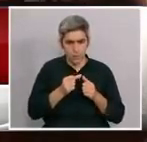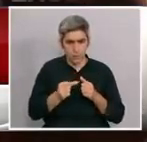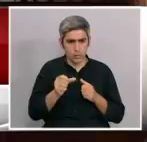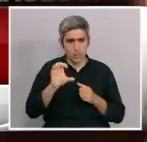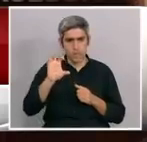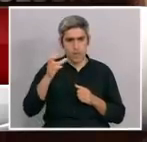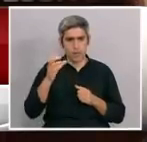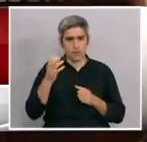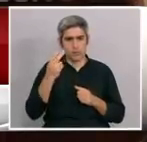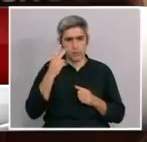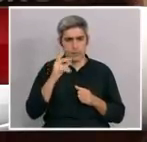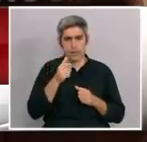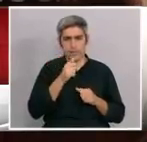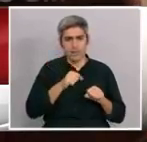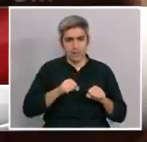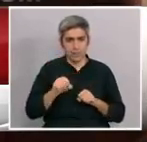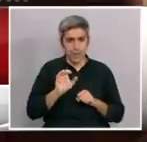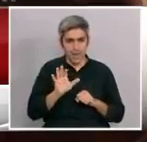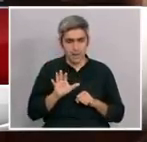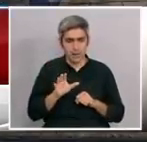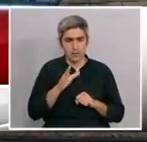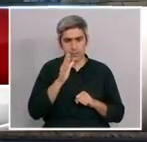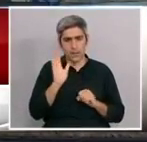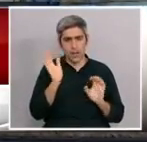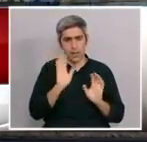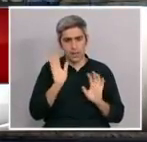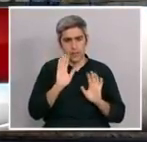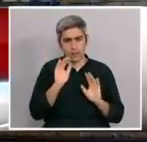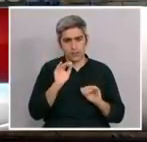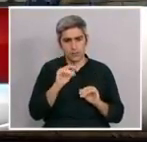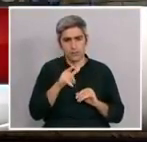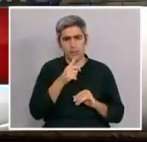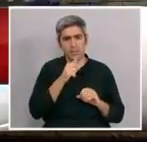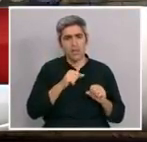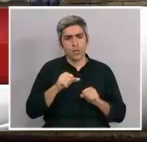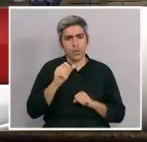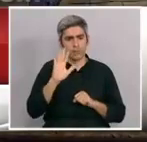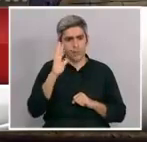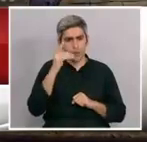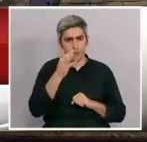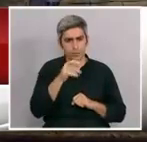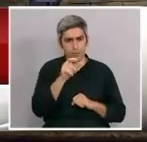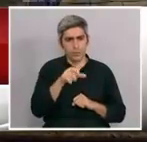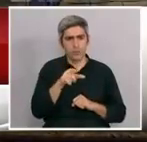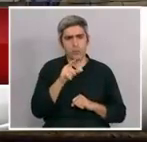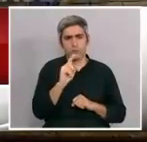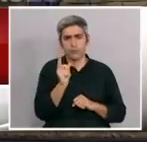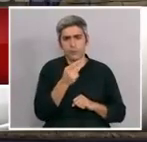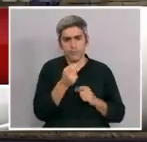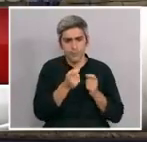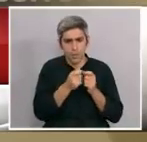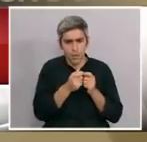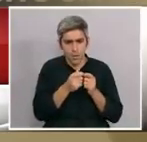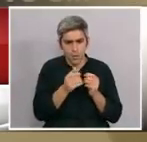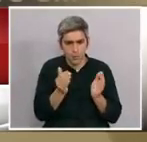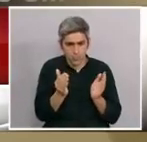país, que ainda vivia em ditadura, dizia adeus ao ditador maior. Por exemplo, naquela fotografia, vocês estão muito próximas.